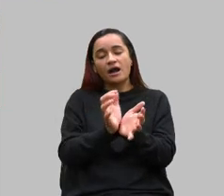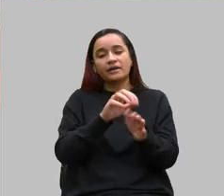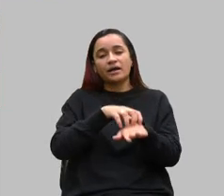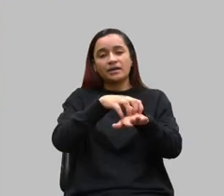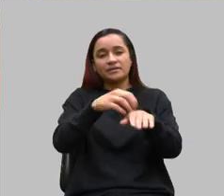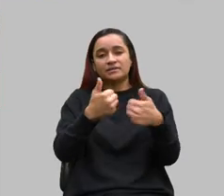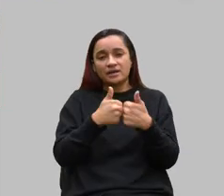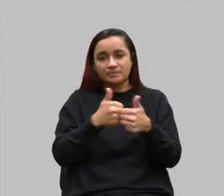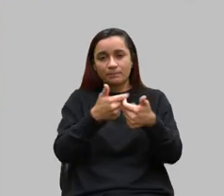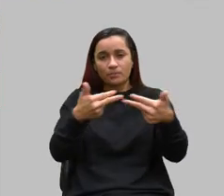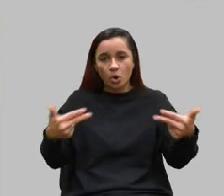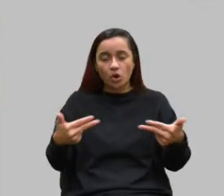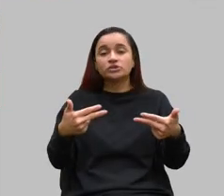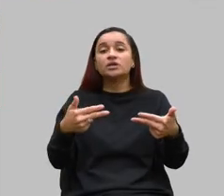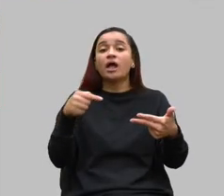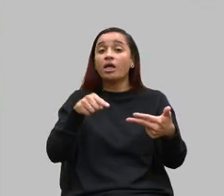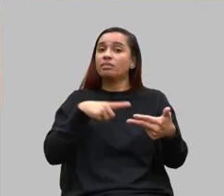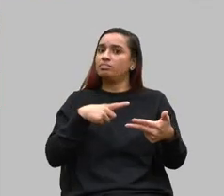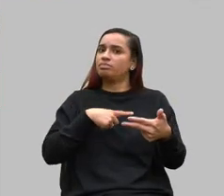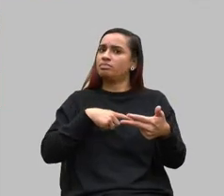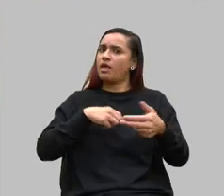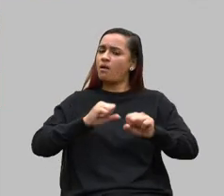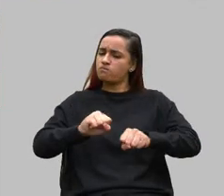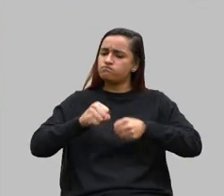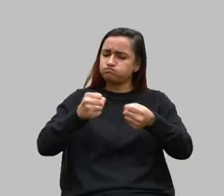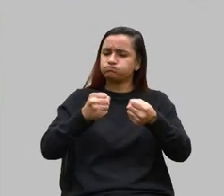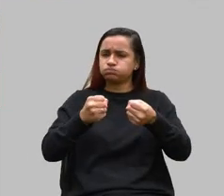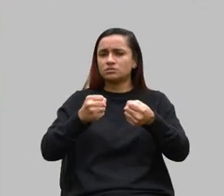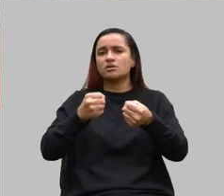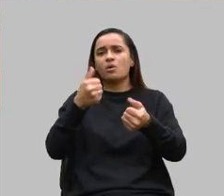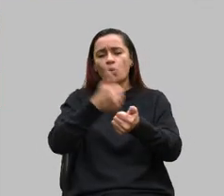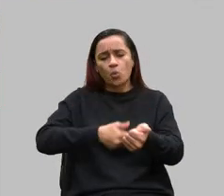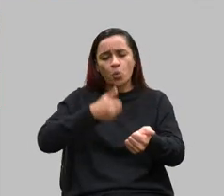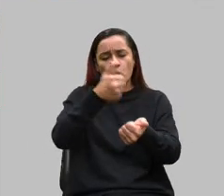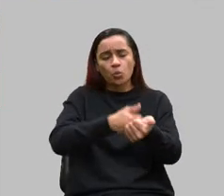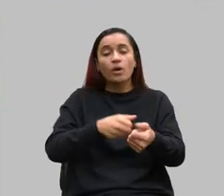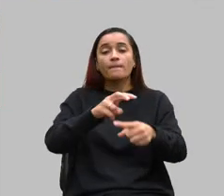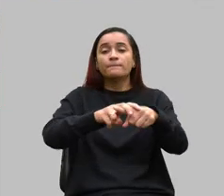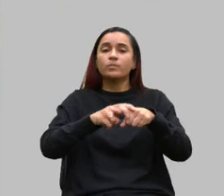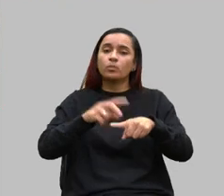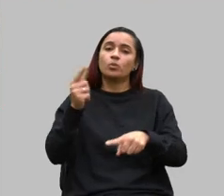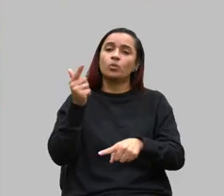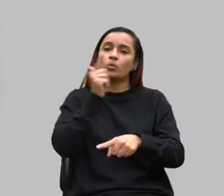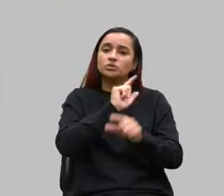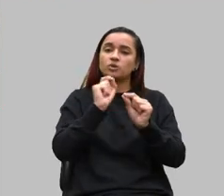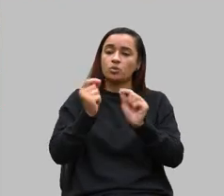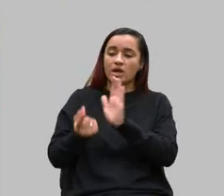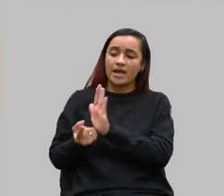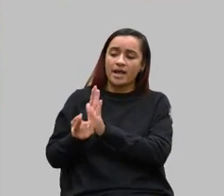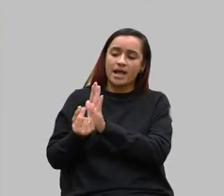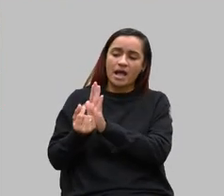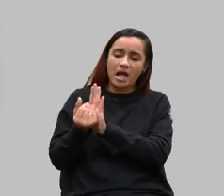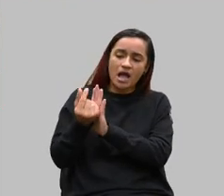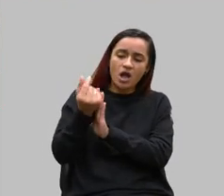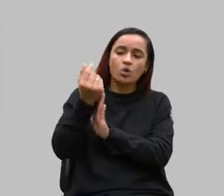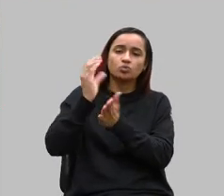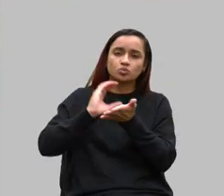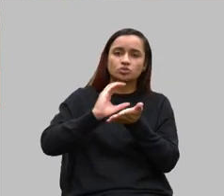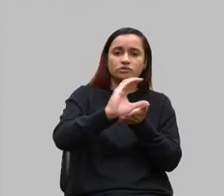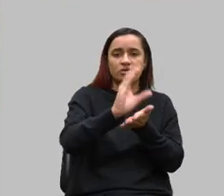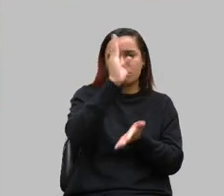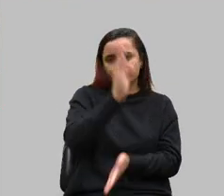extremamente combativa no sentido de garantir essa questão específica de recursos que sejam direcionados a Minas